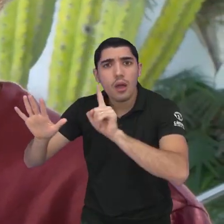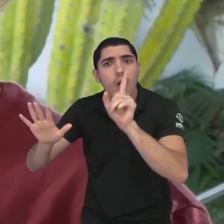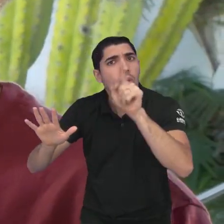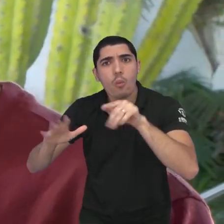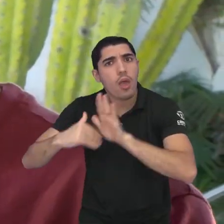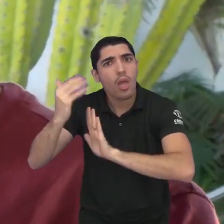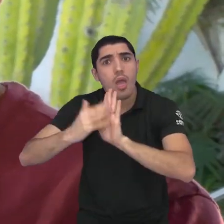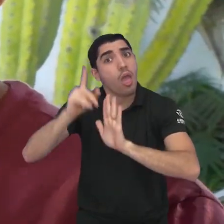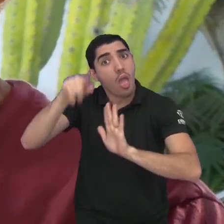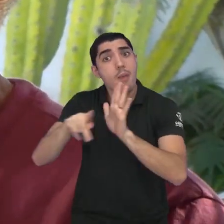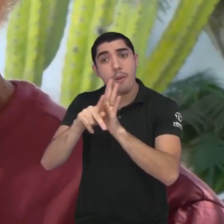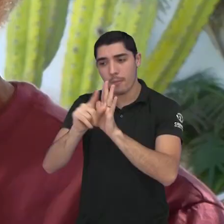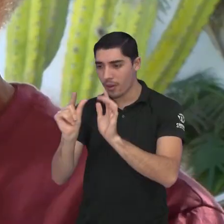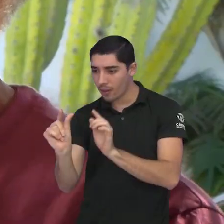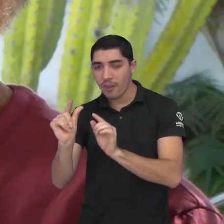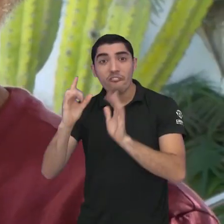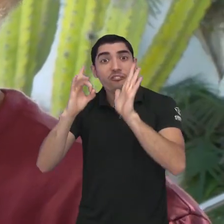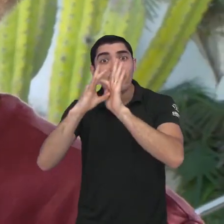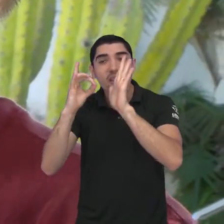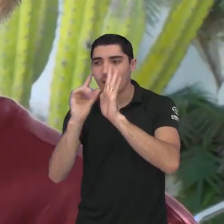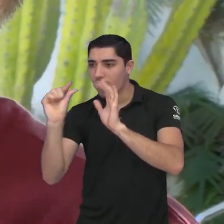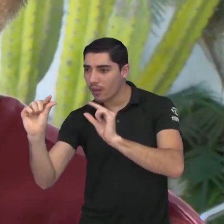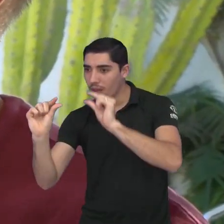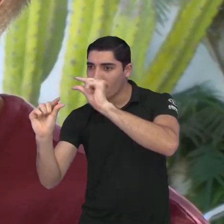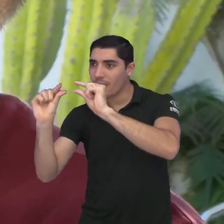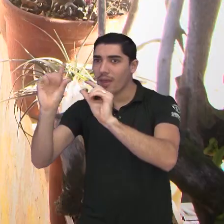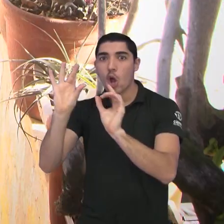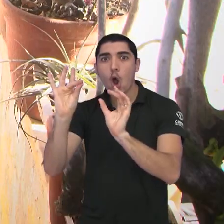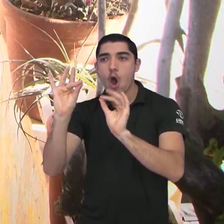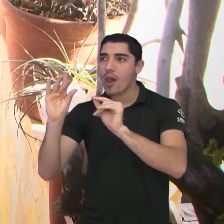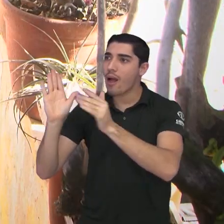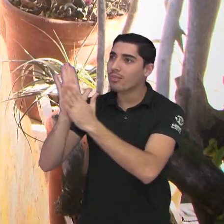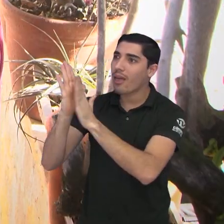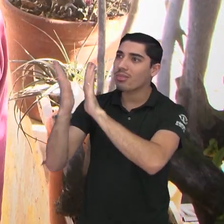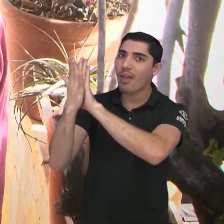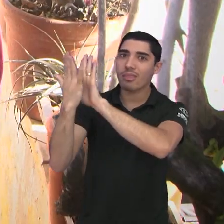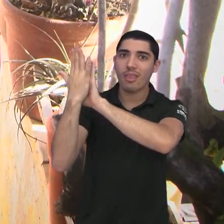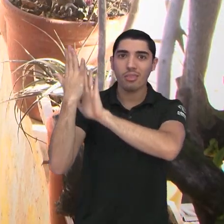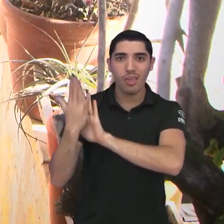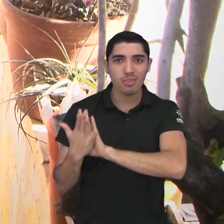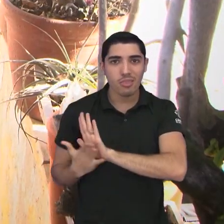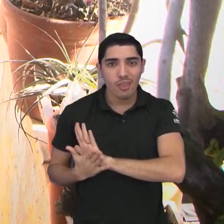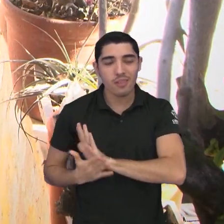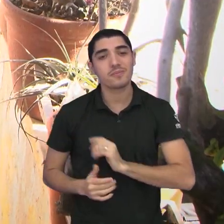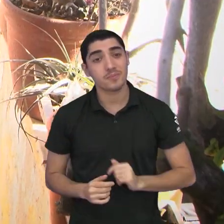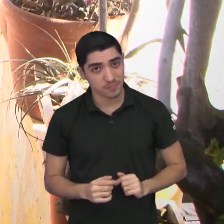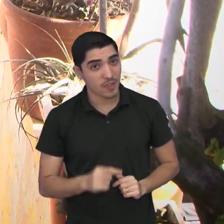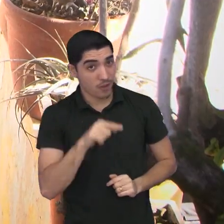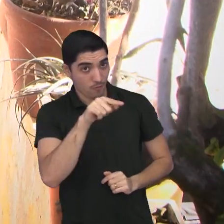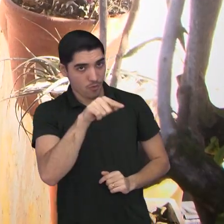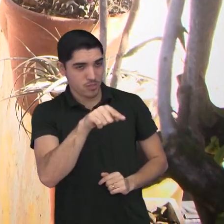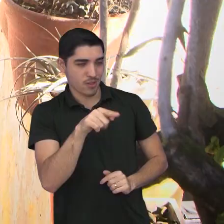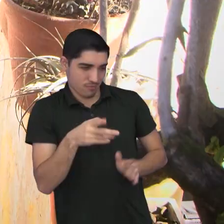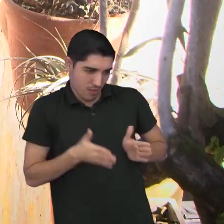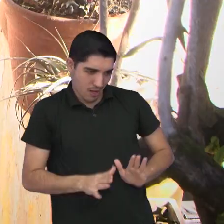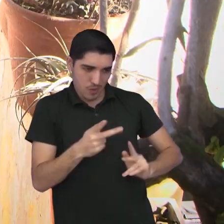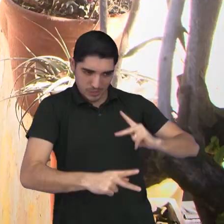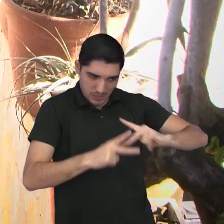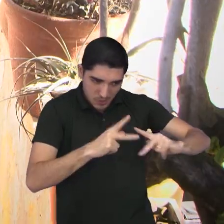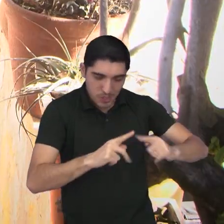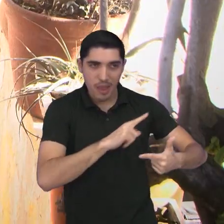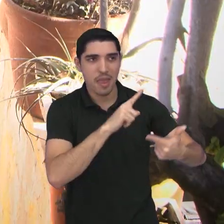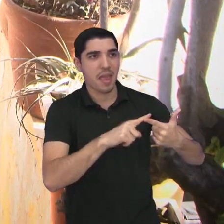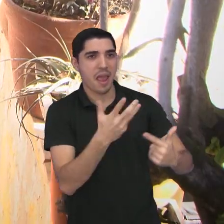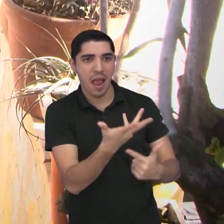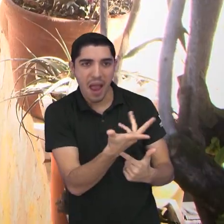está pintado, está colocado, está colado em alguma coisa. A sua parte joseense, a questão da cidade